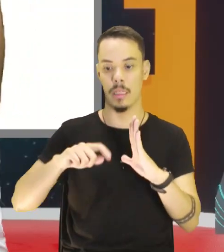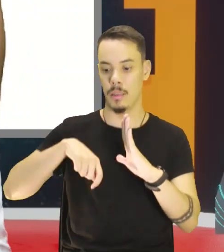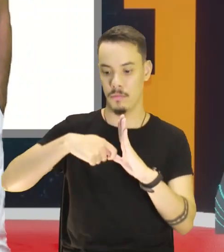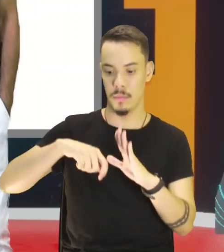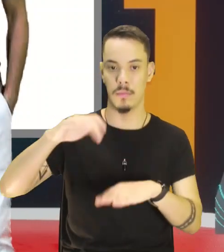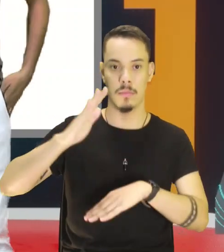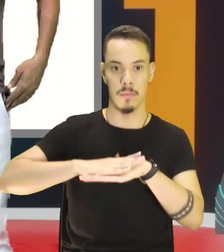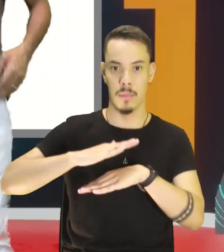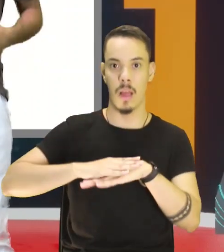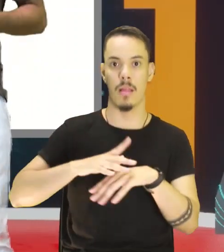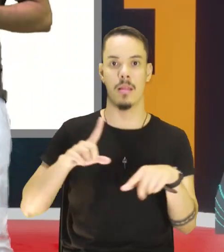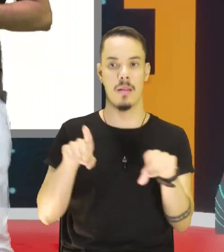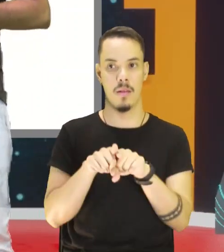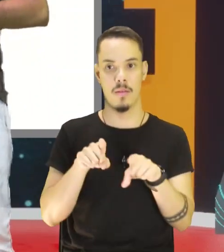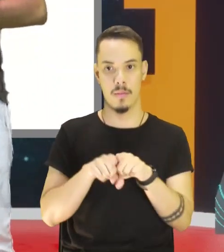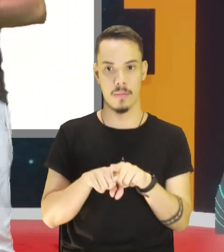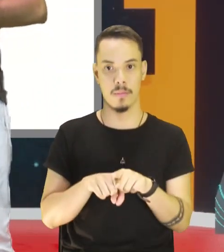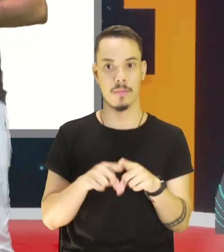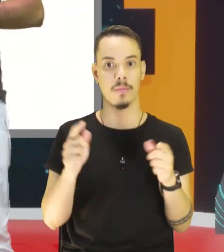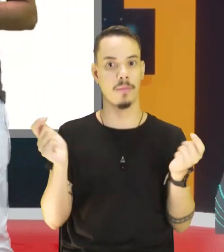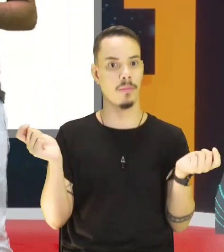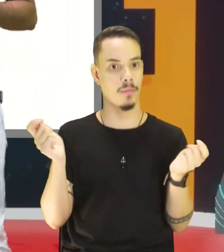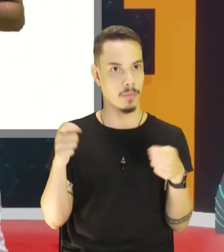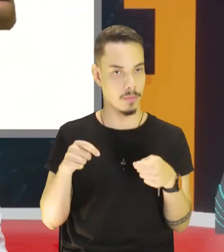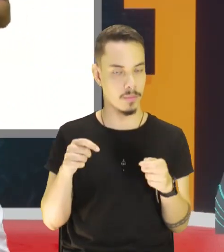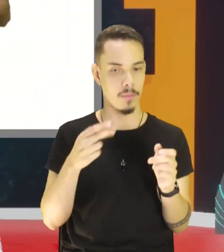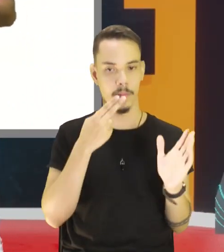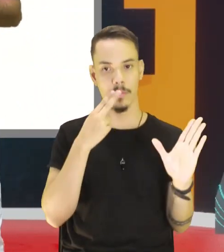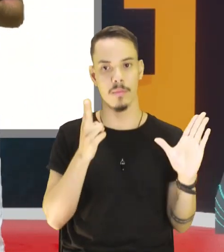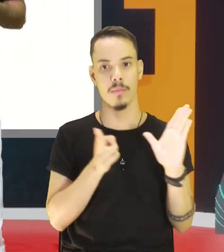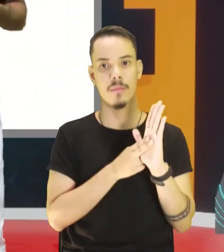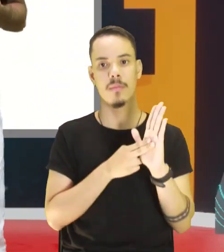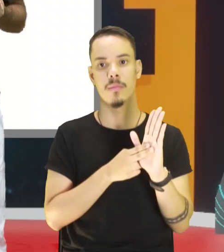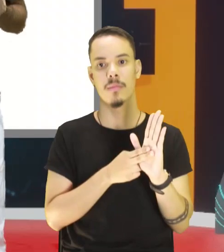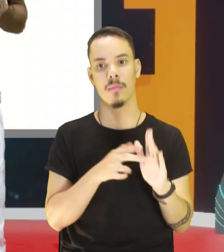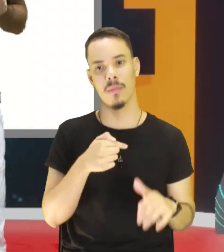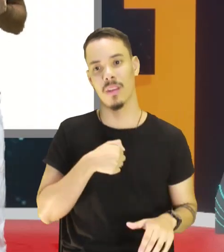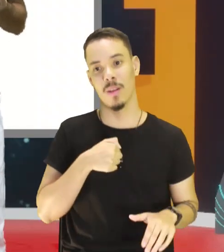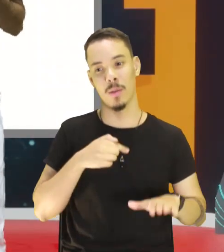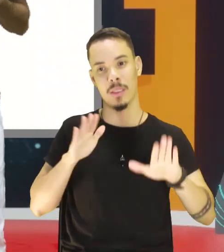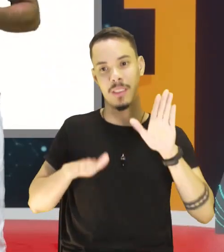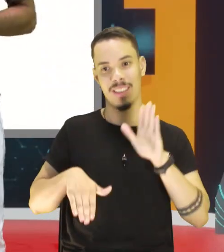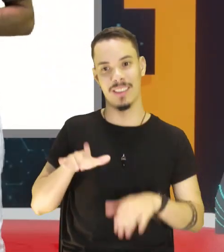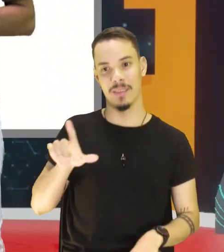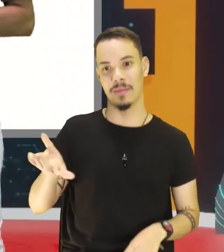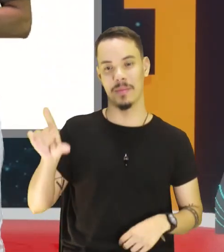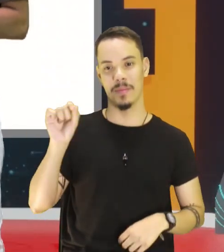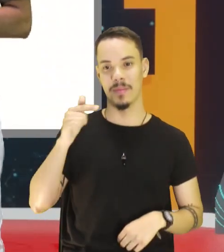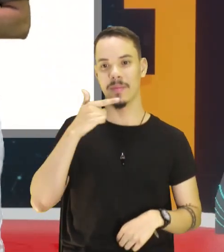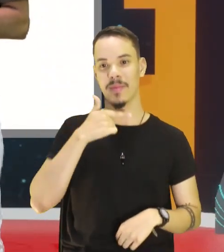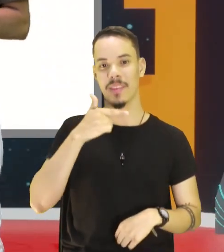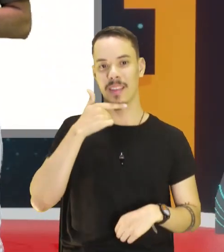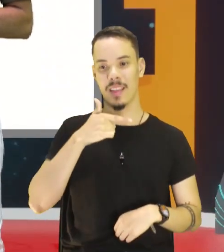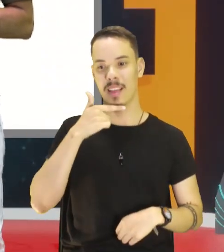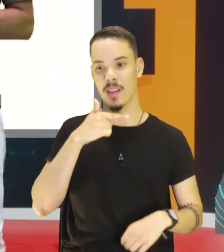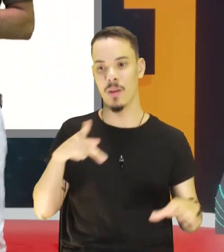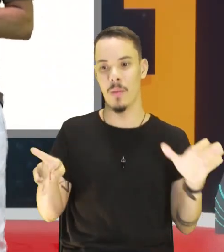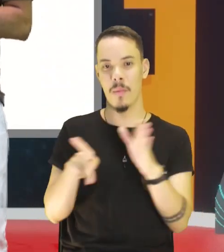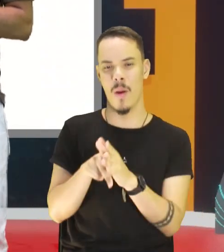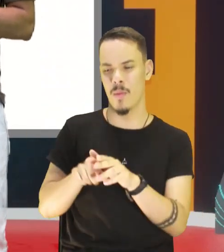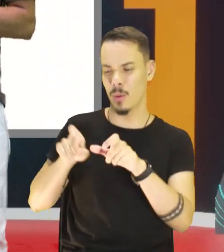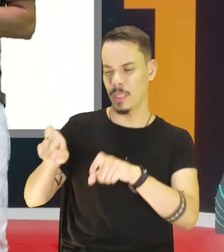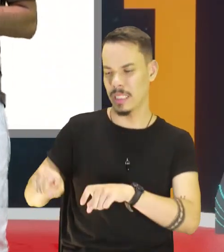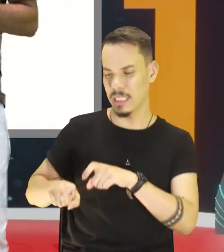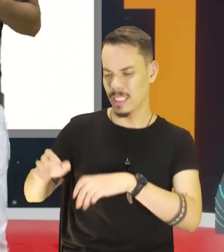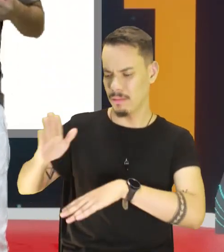né? Muita gente faz em casa. Que, por sinal, vou falar a verdade, eu, às vezes, prefiro aquele queijinho, o sítio mesmo, aquele da roça